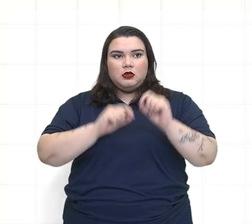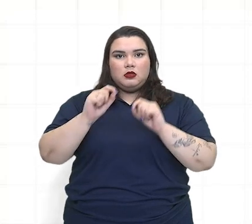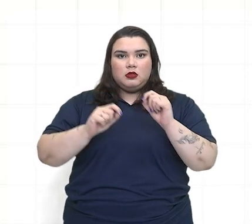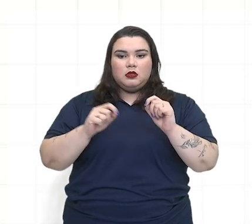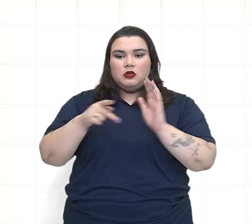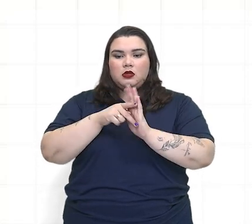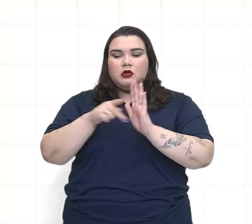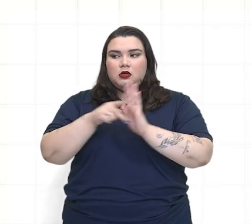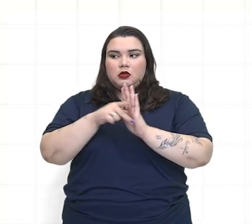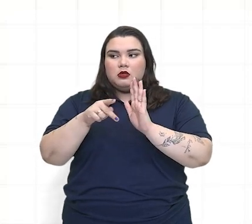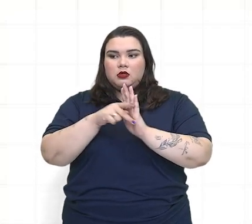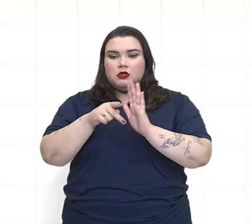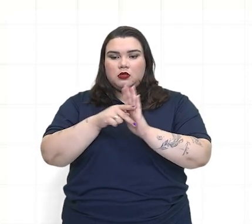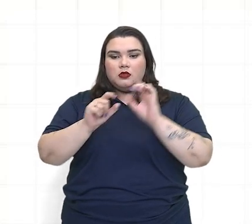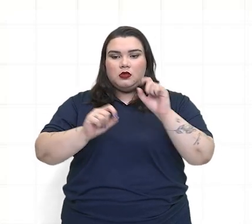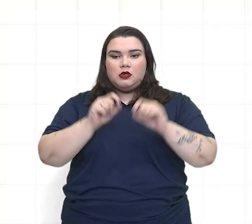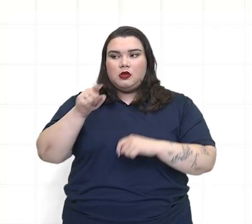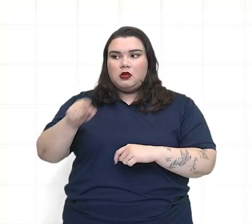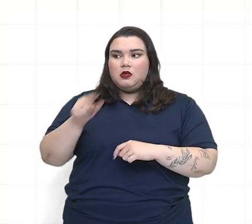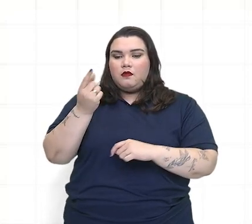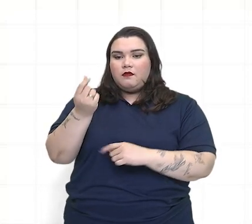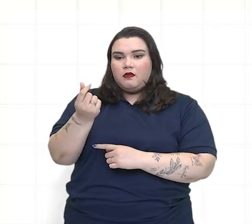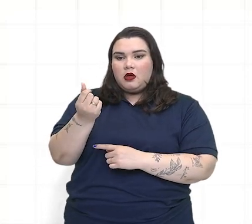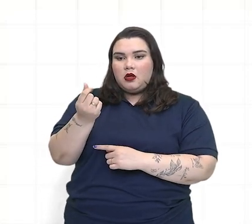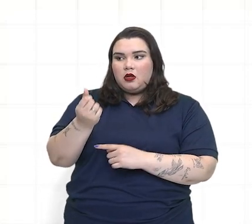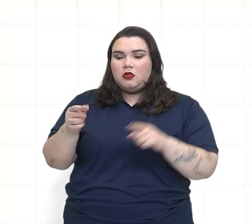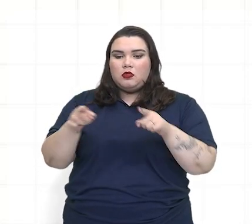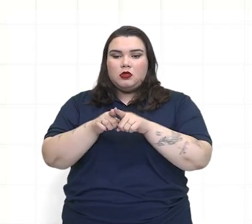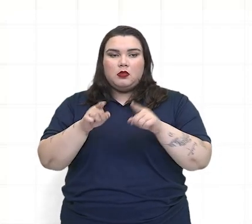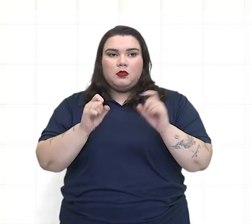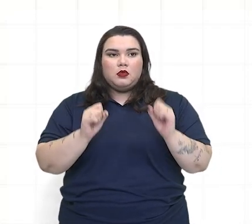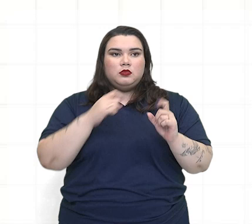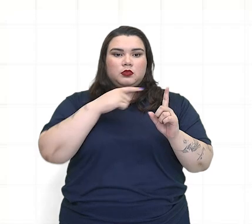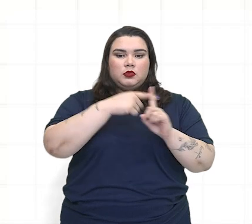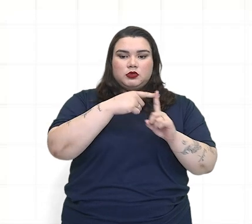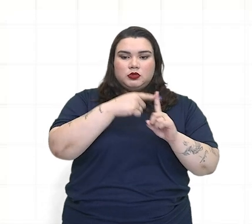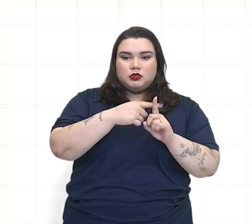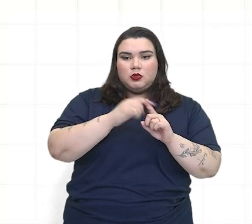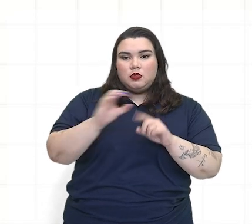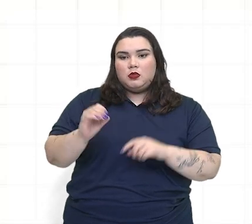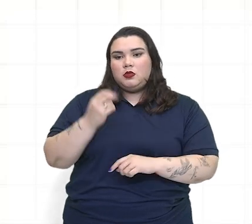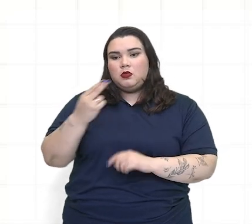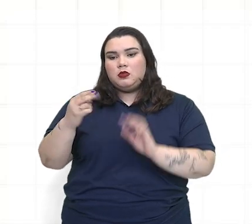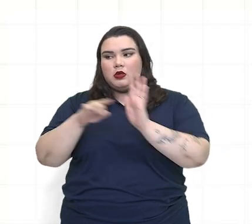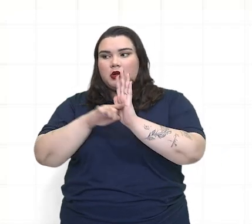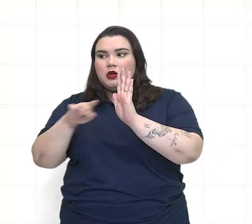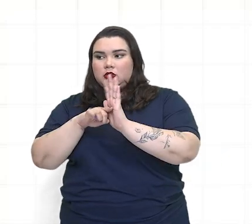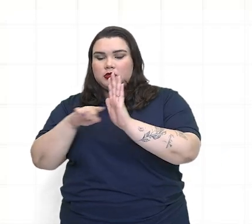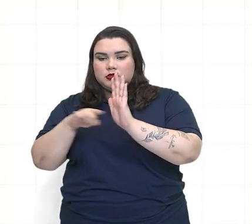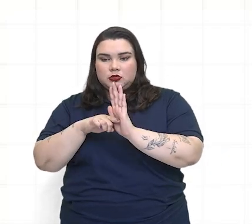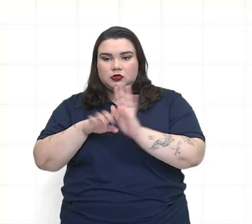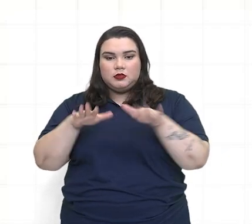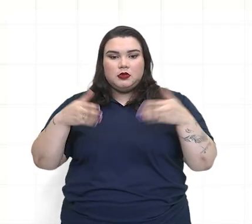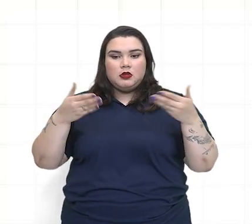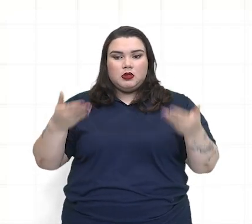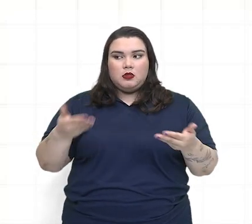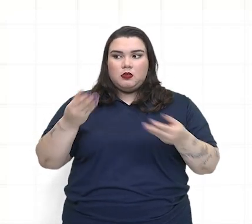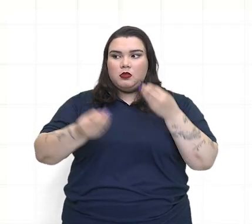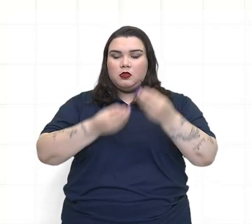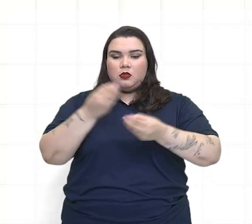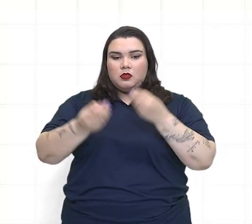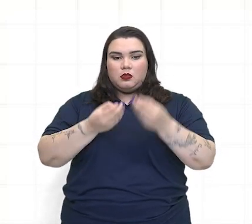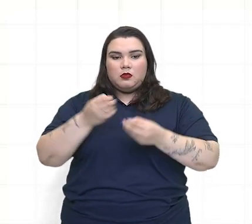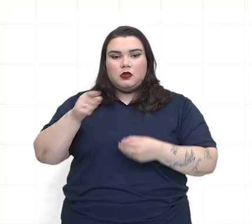é obtido, né, pela diferença entre receita e despesa, que pode ser positivo quando tem lucro ou negativo quando tem prejuízo. Então, pessoal, quando é que